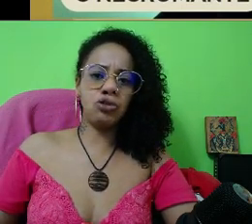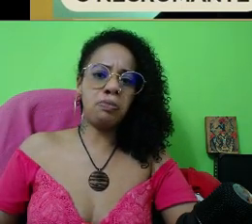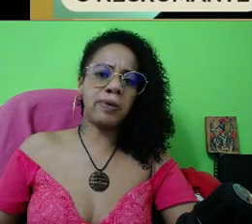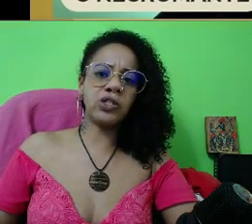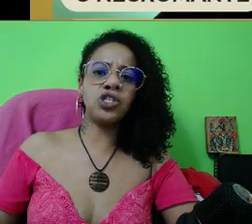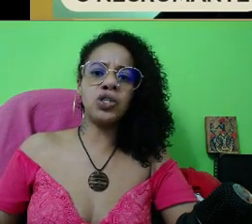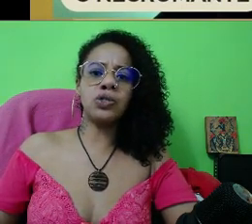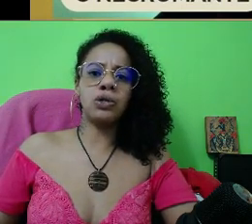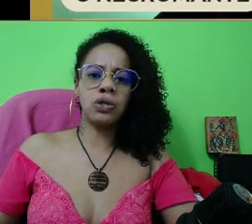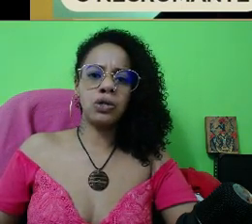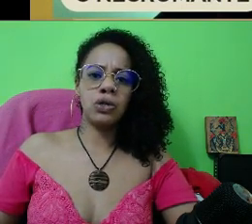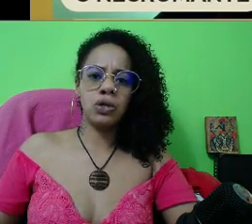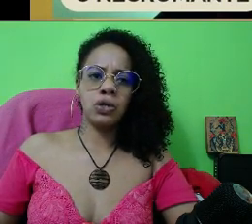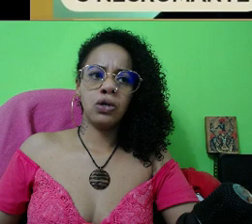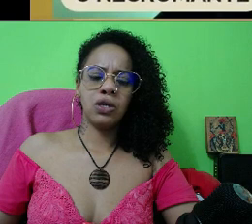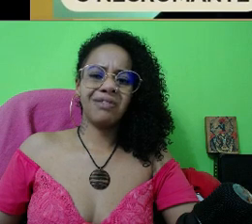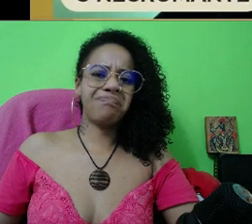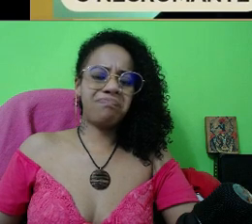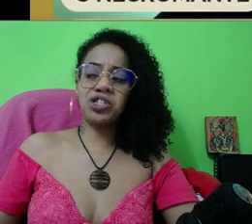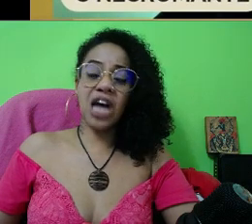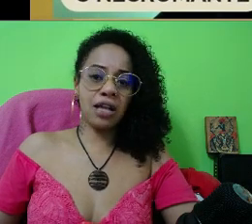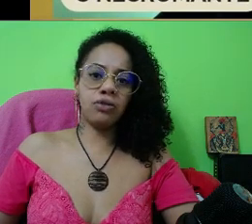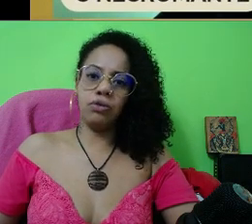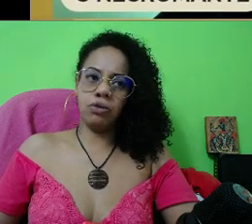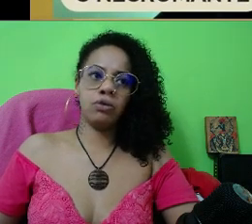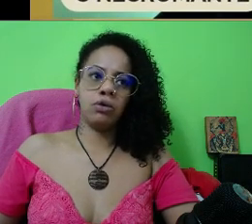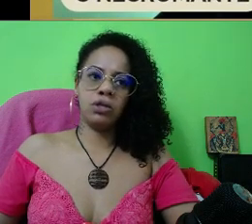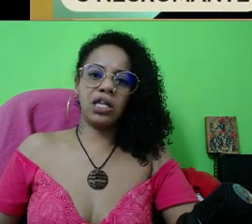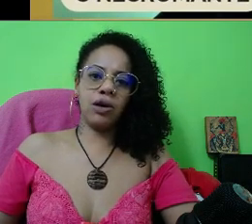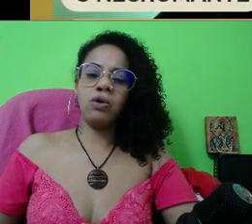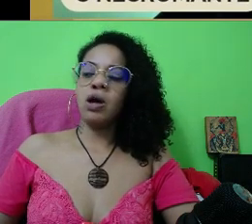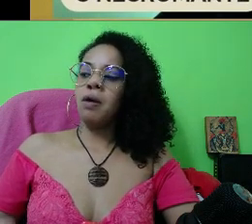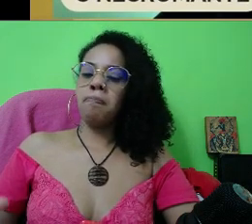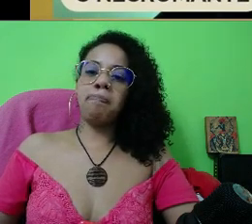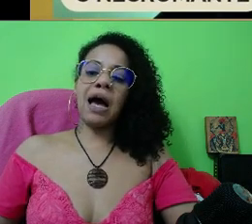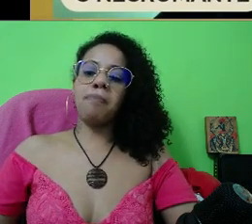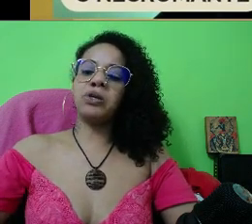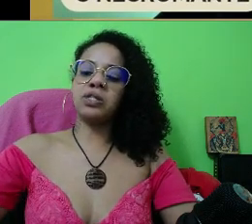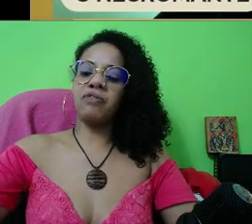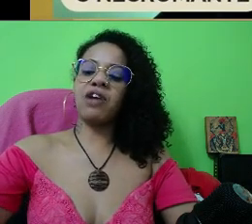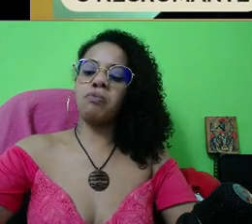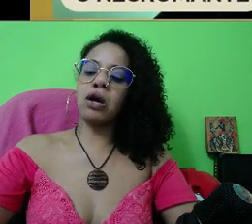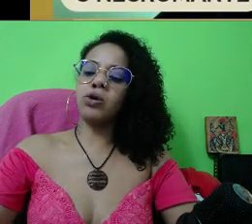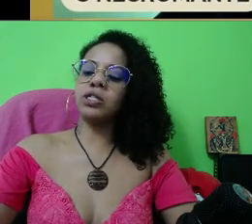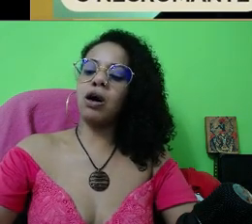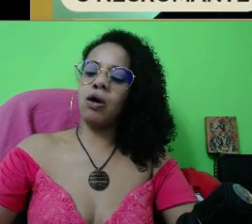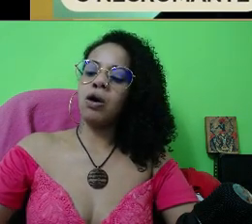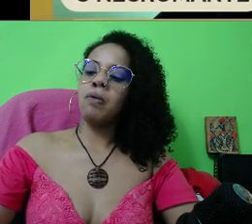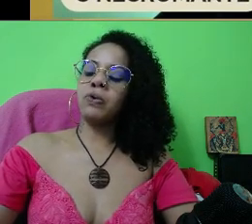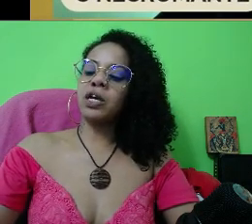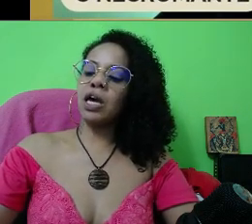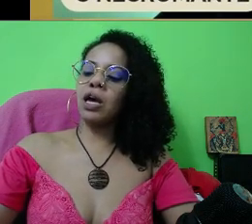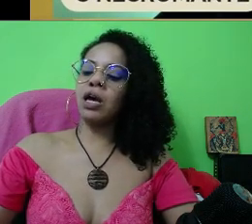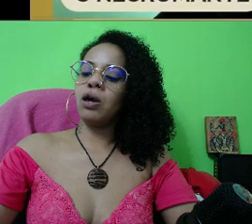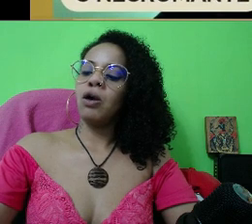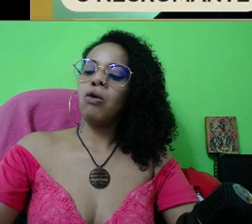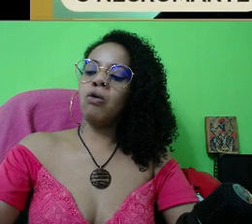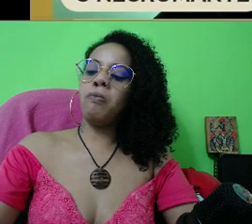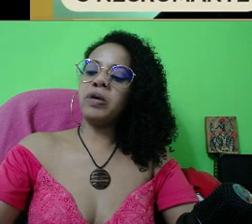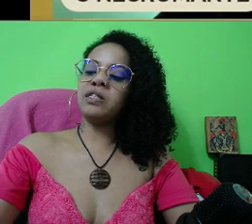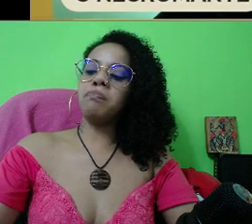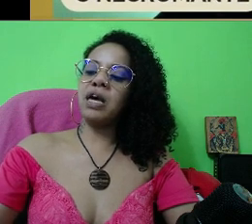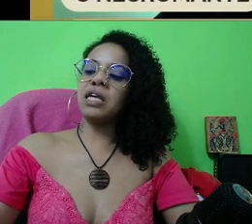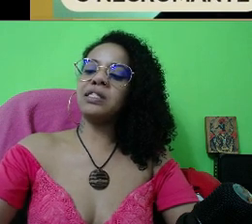ele até saiu do grupo por causa disso chato entendeu você fala uma coisa ó porque